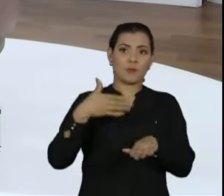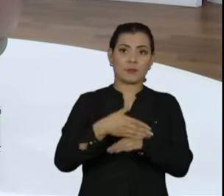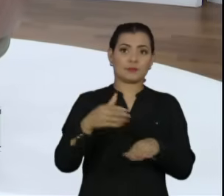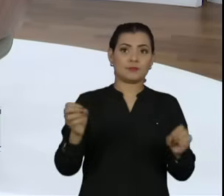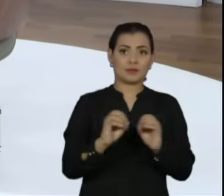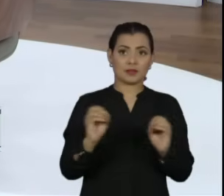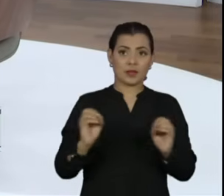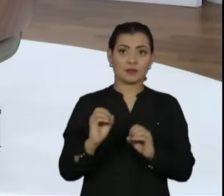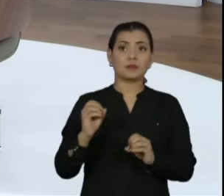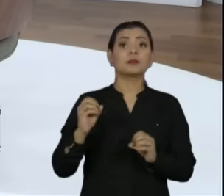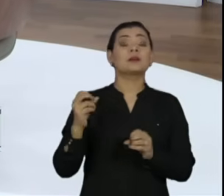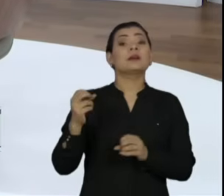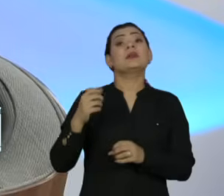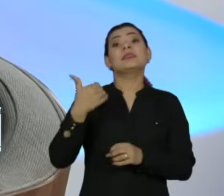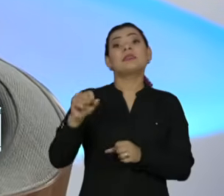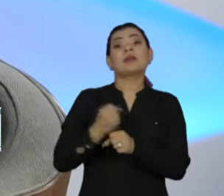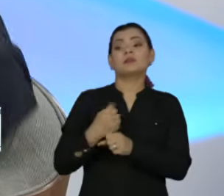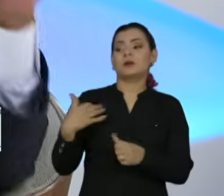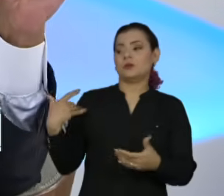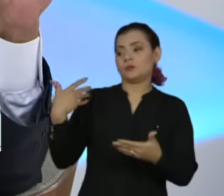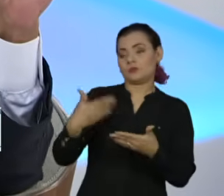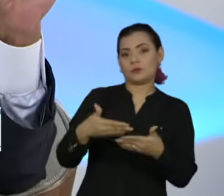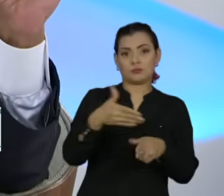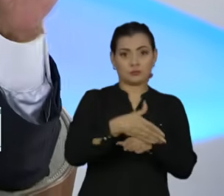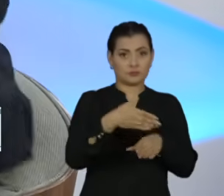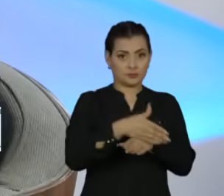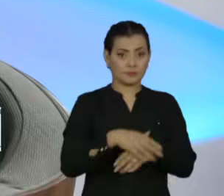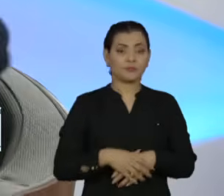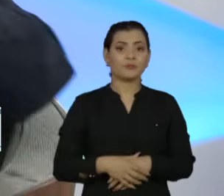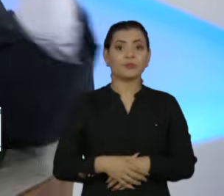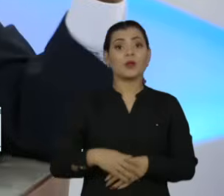presente em mais de uma década. Bolsonaro